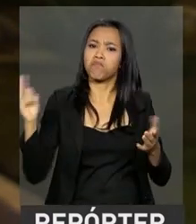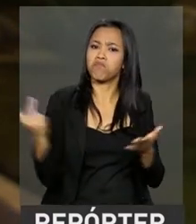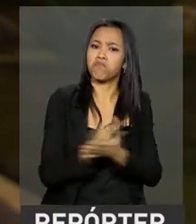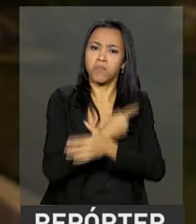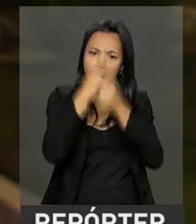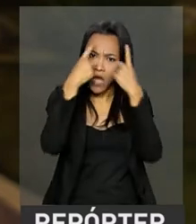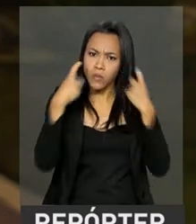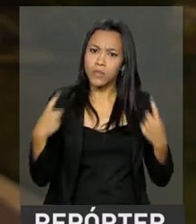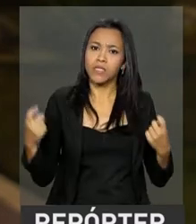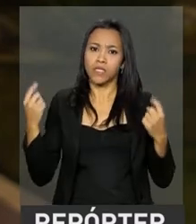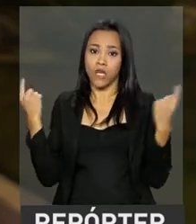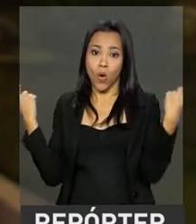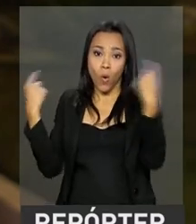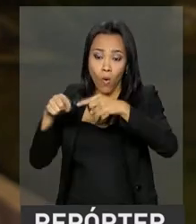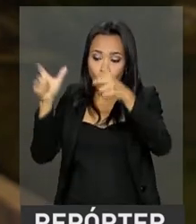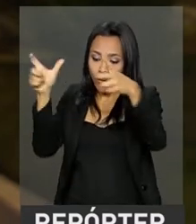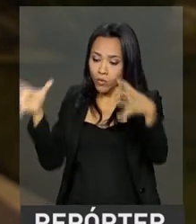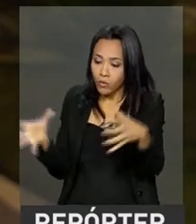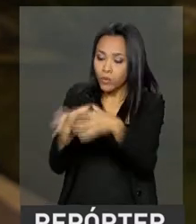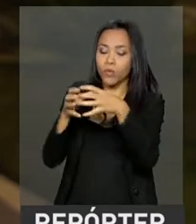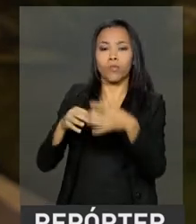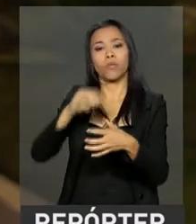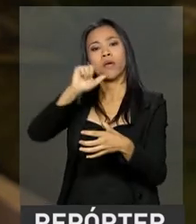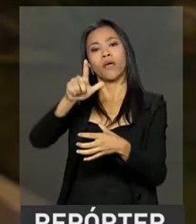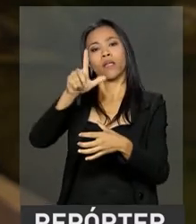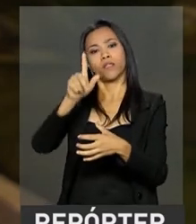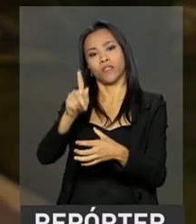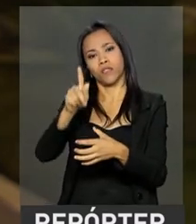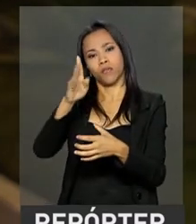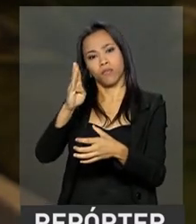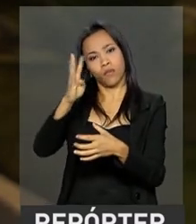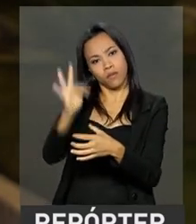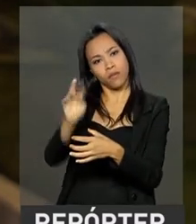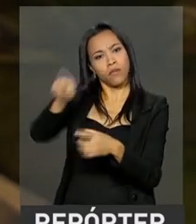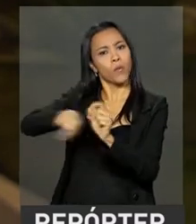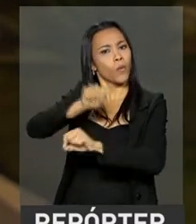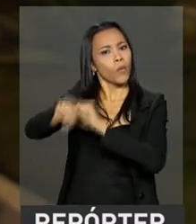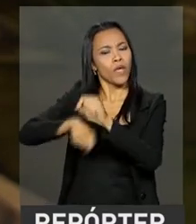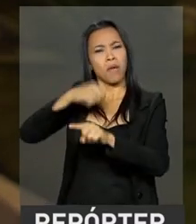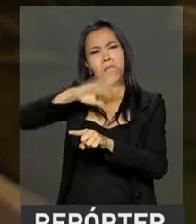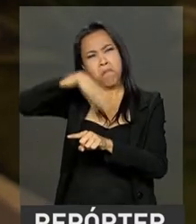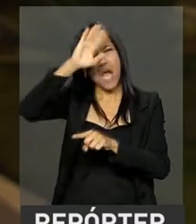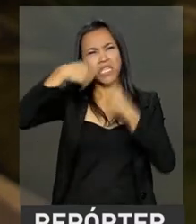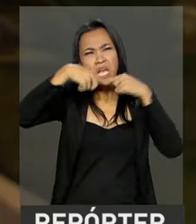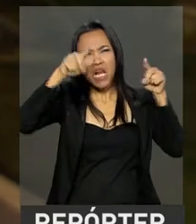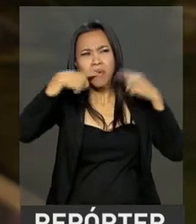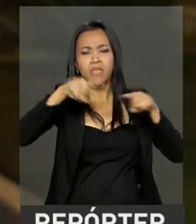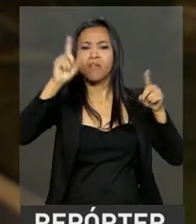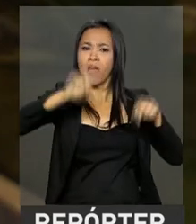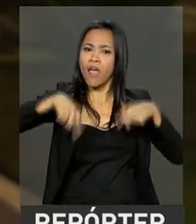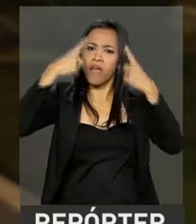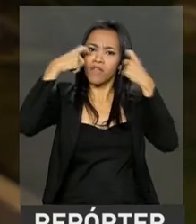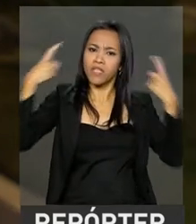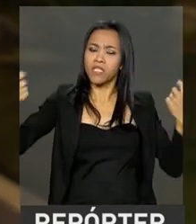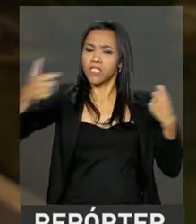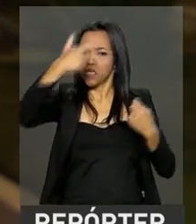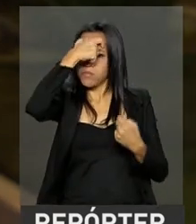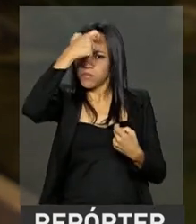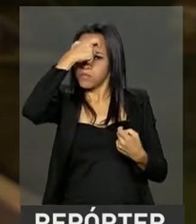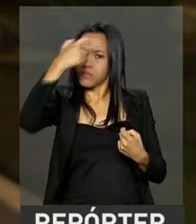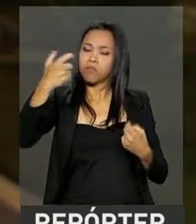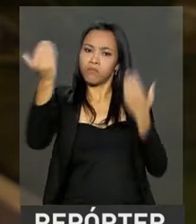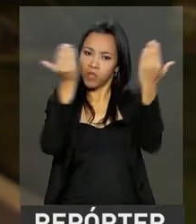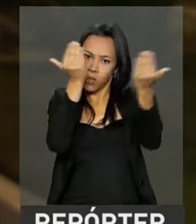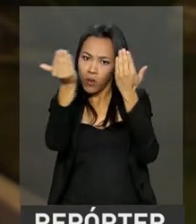violência contra a população LGBT. Entre as queixas mais comuns estão a discriminação e as violências psicológica e